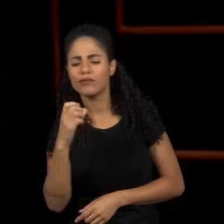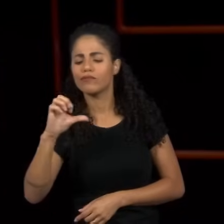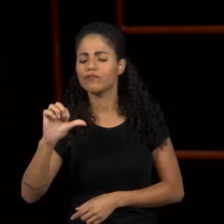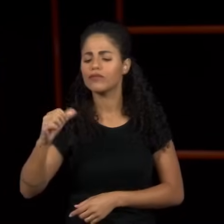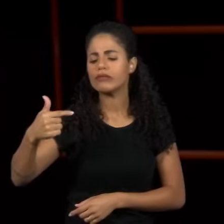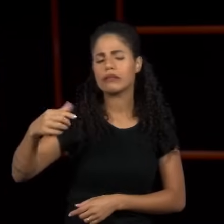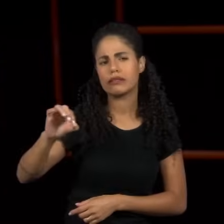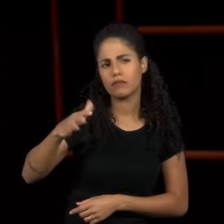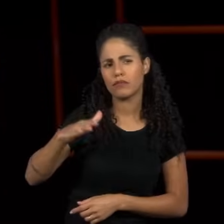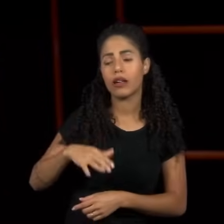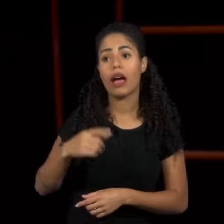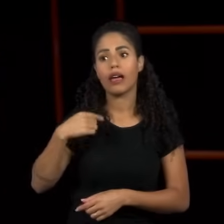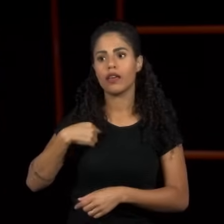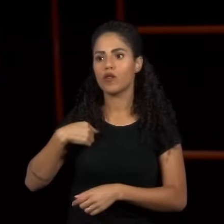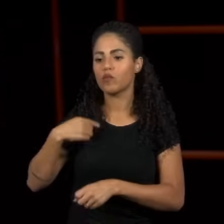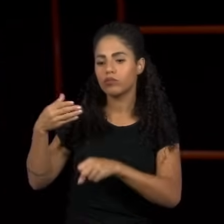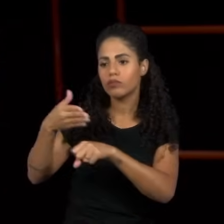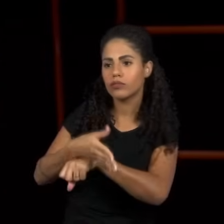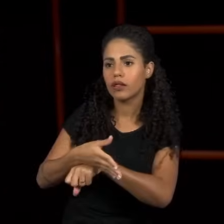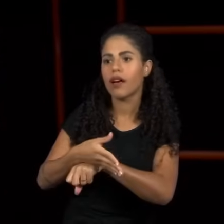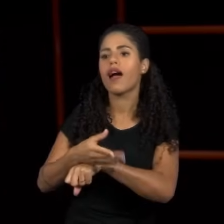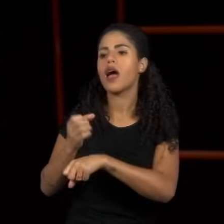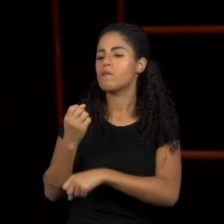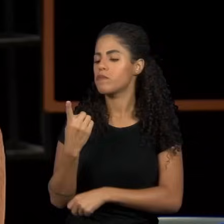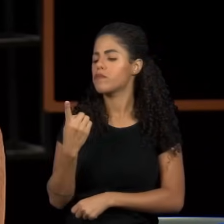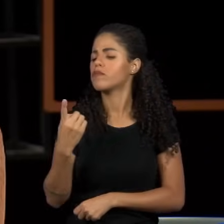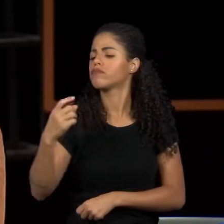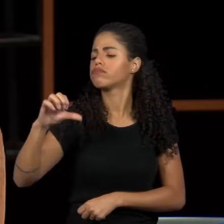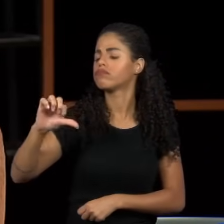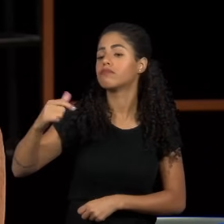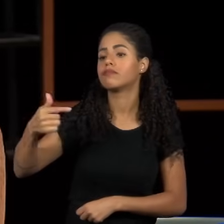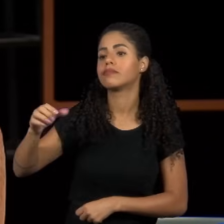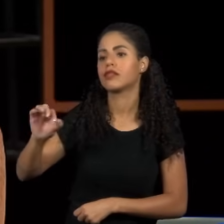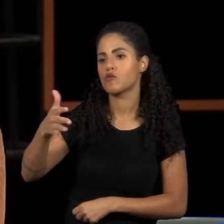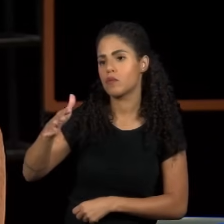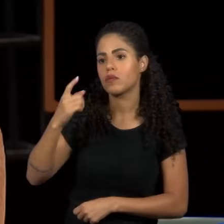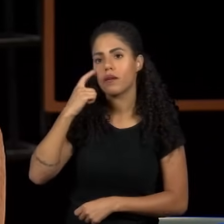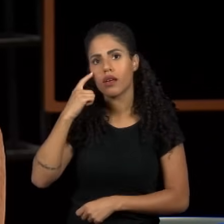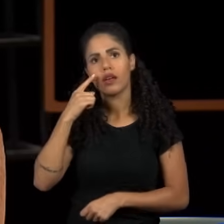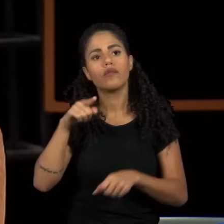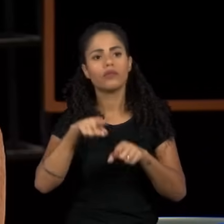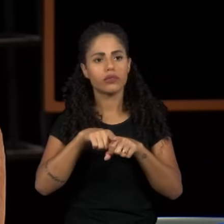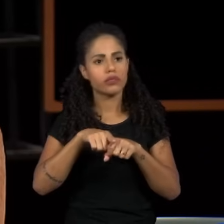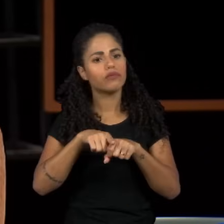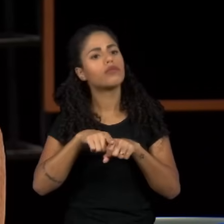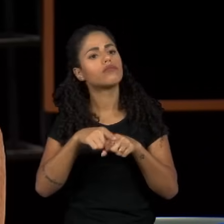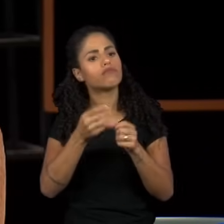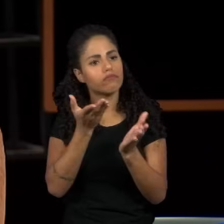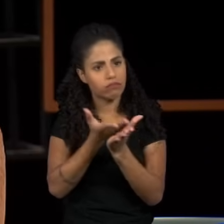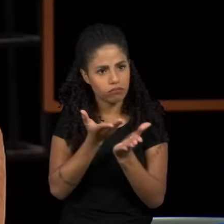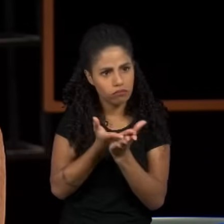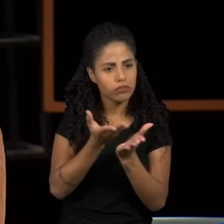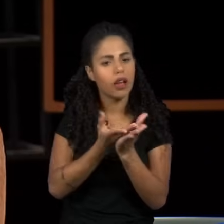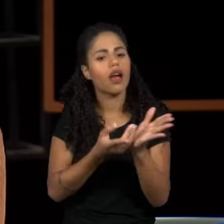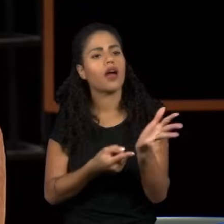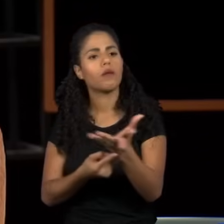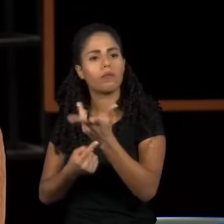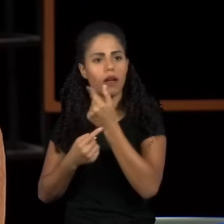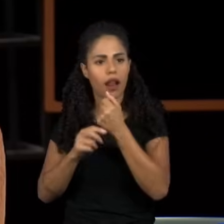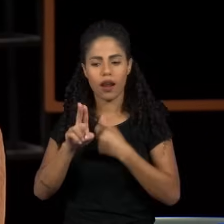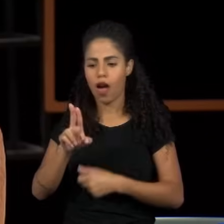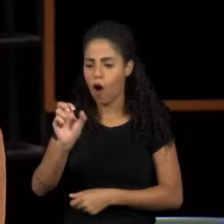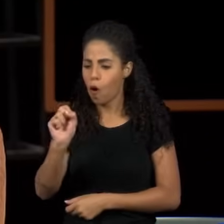Eu entrei na EAD em 70. Em 70. Você foi fazer a EAD, a Escola de Arte Dramática, sim, da USP